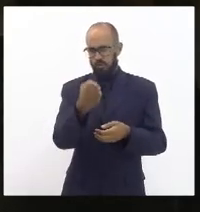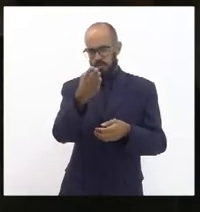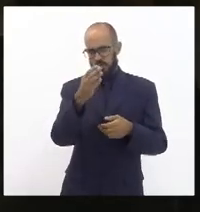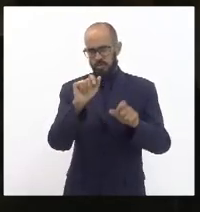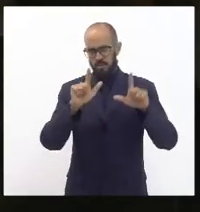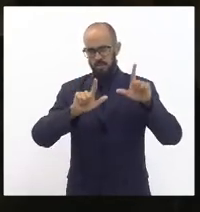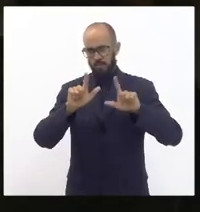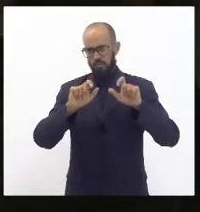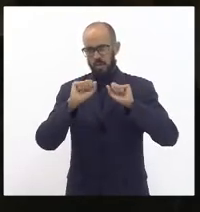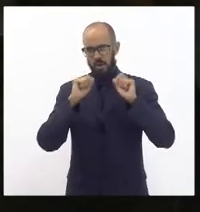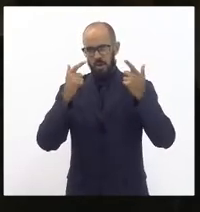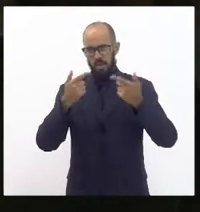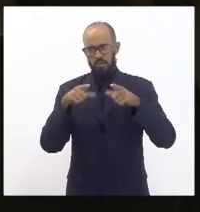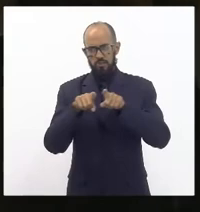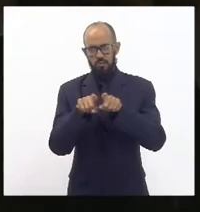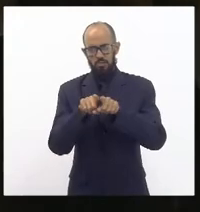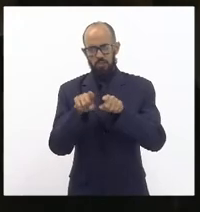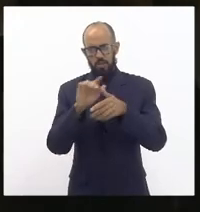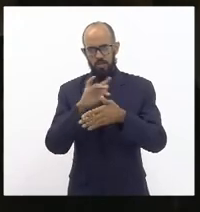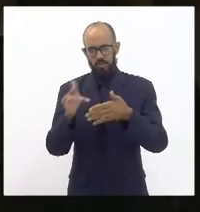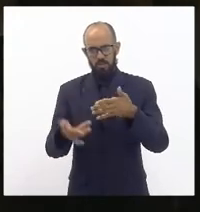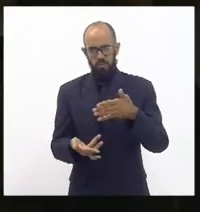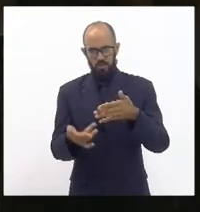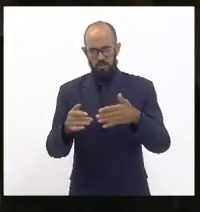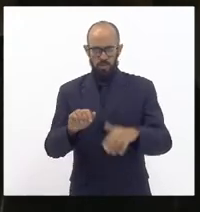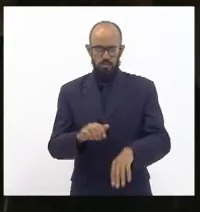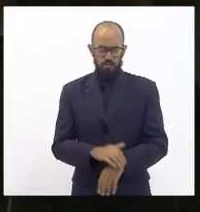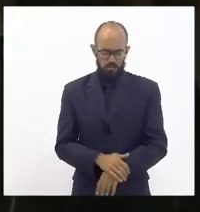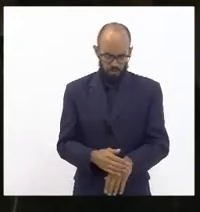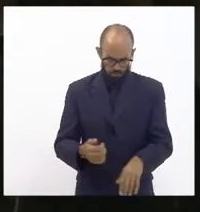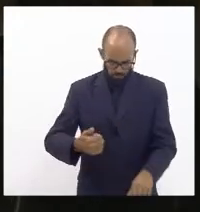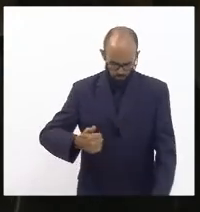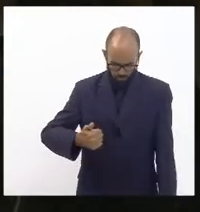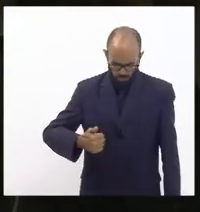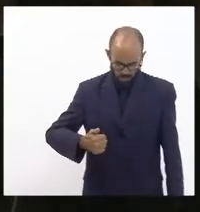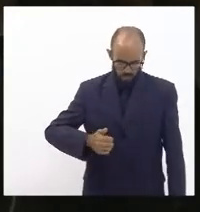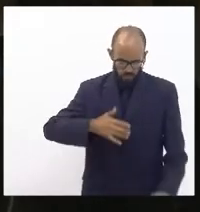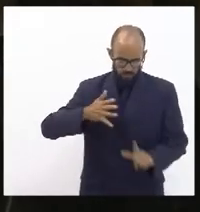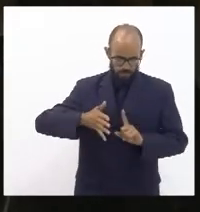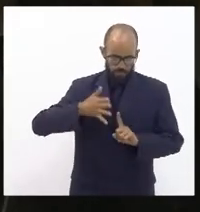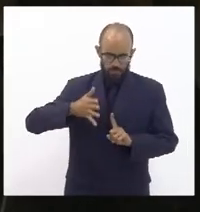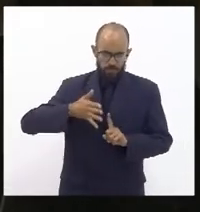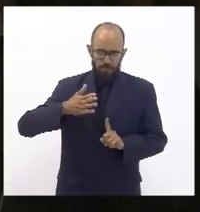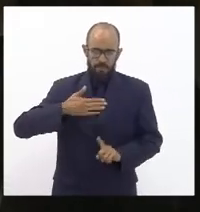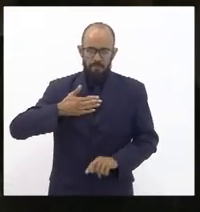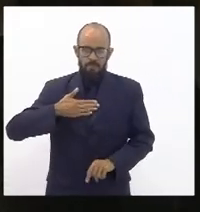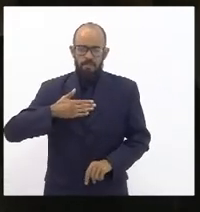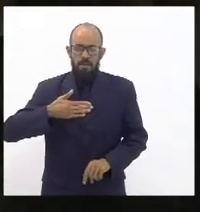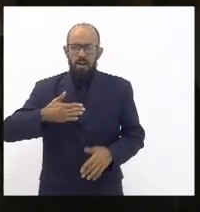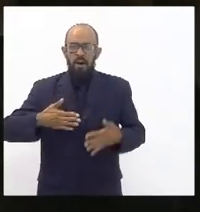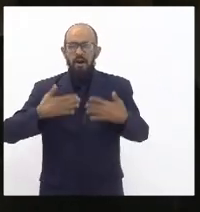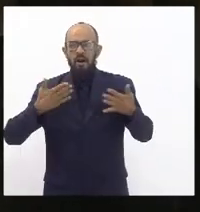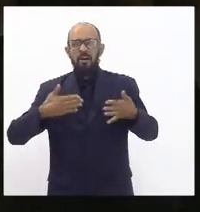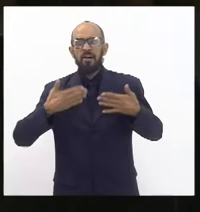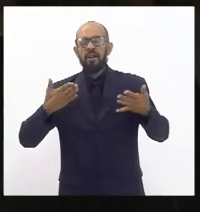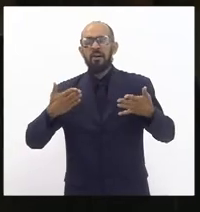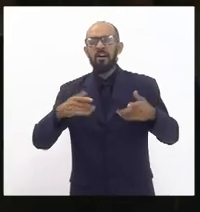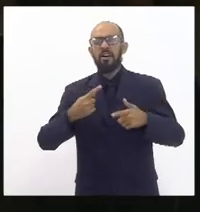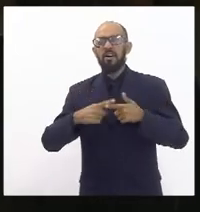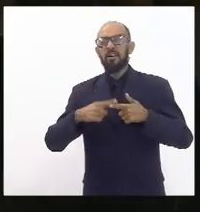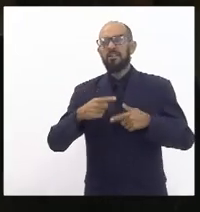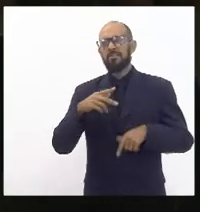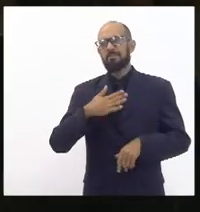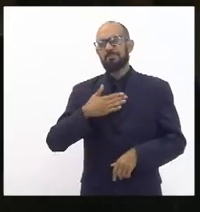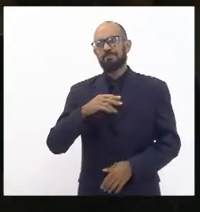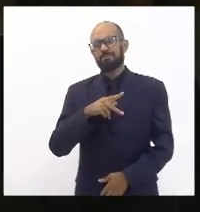da TV alerj e também através das nossas redes sociais minha primeira fala hoje deputada Martha Rocha eu estou muito feliz que o meu